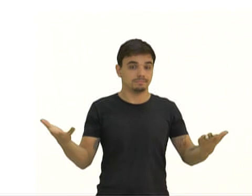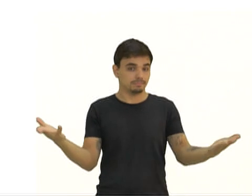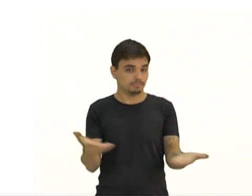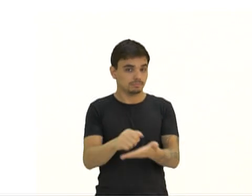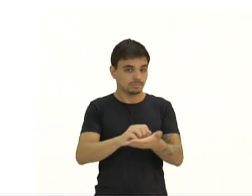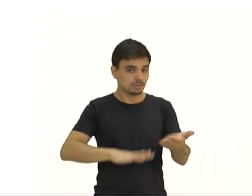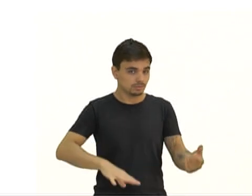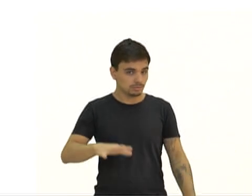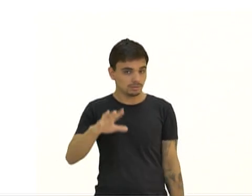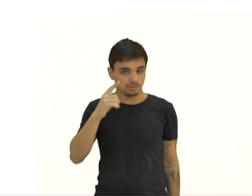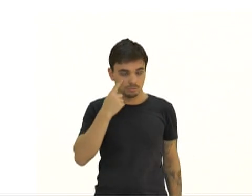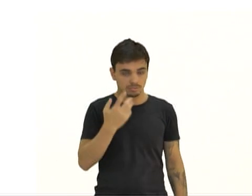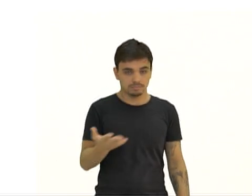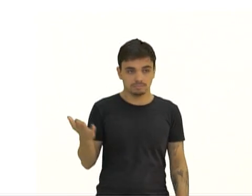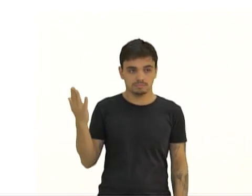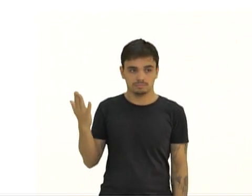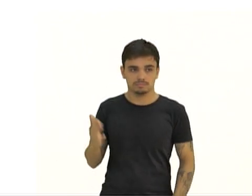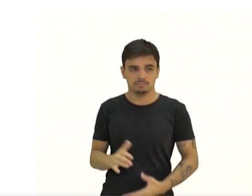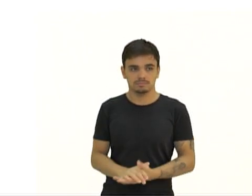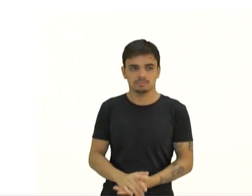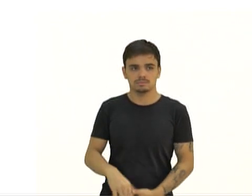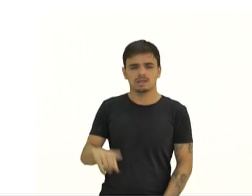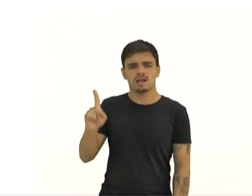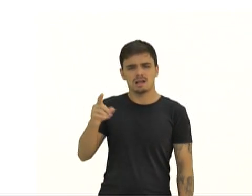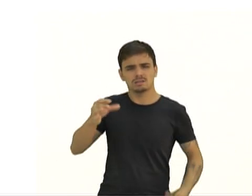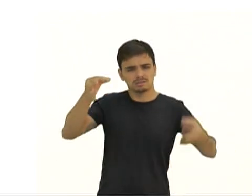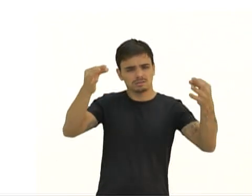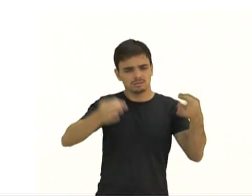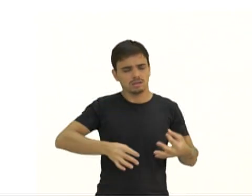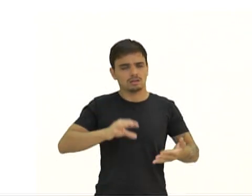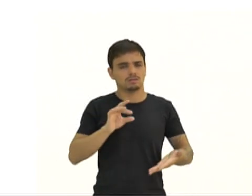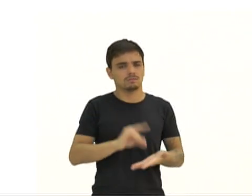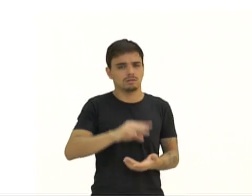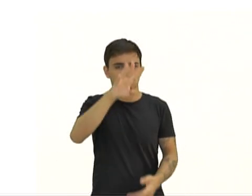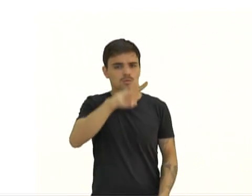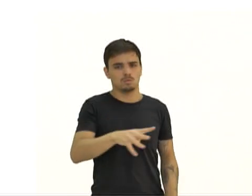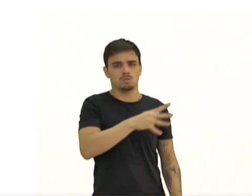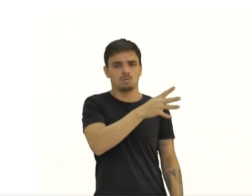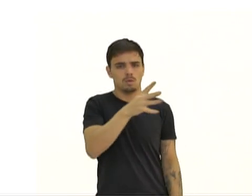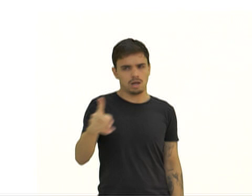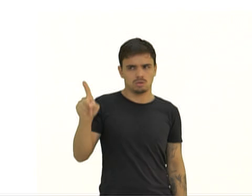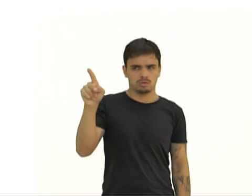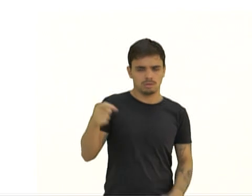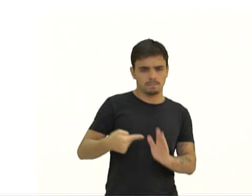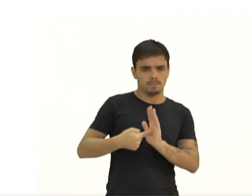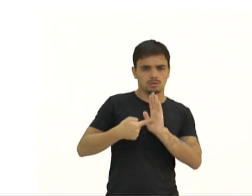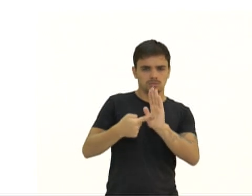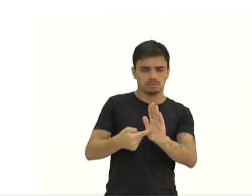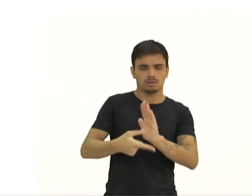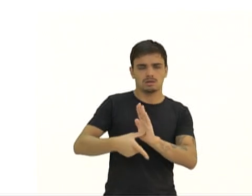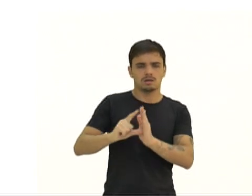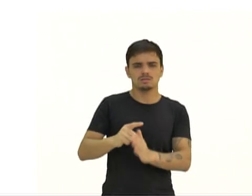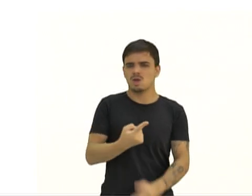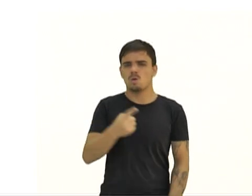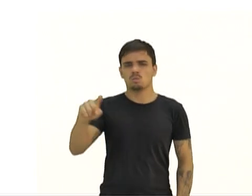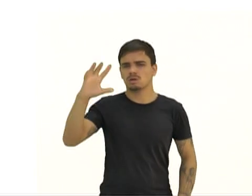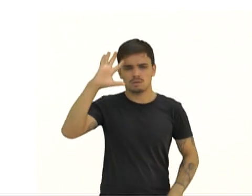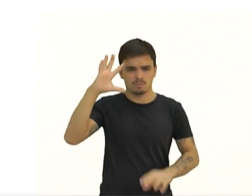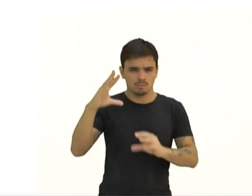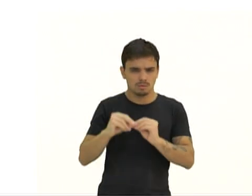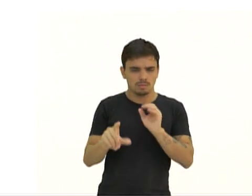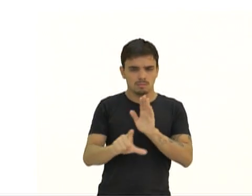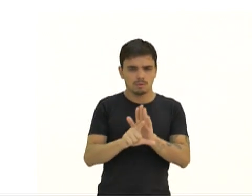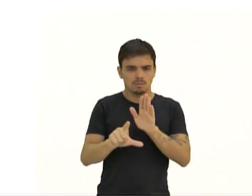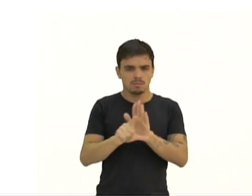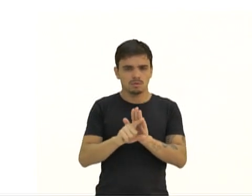vamos ver se Vocês entenderam É correto afirmar que o quadro de purê é a única forma de interpretação